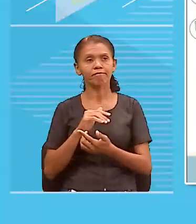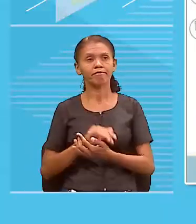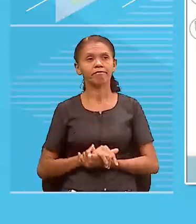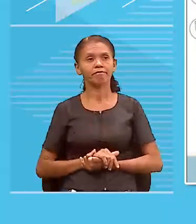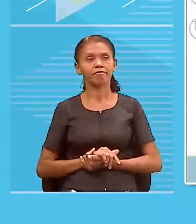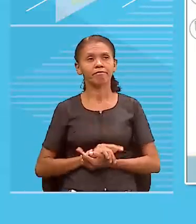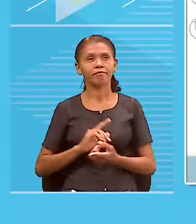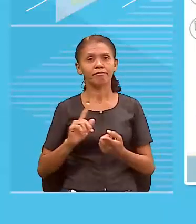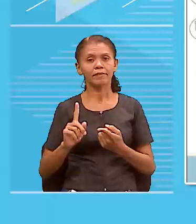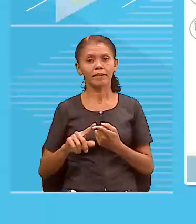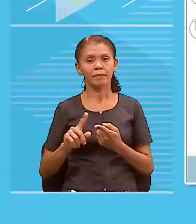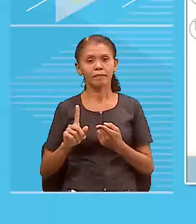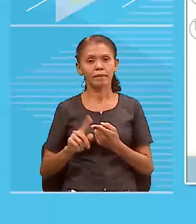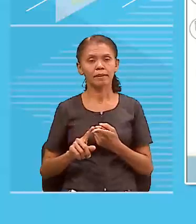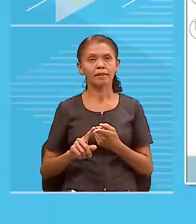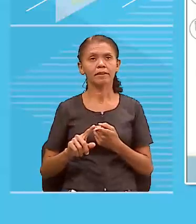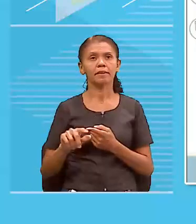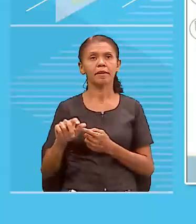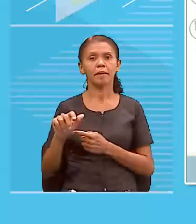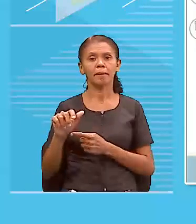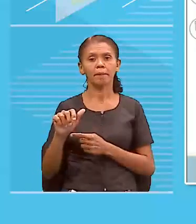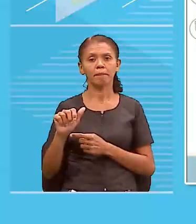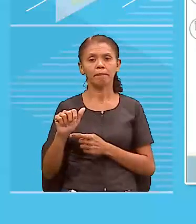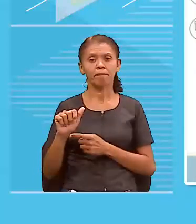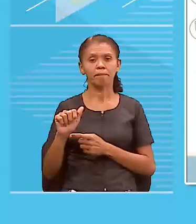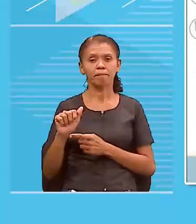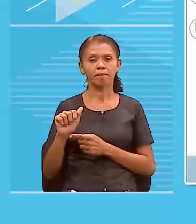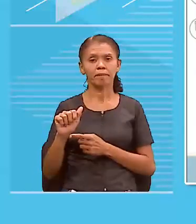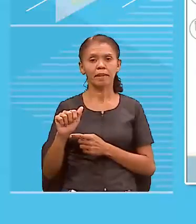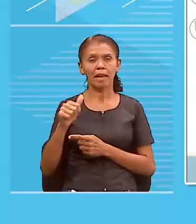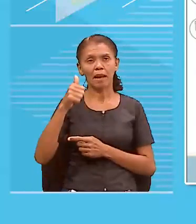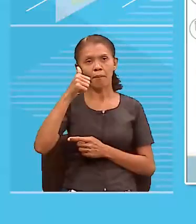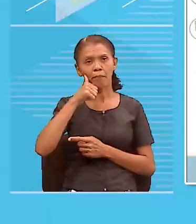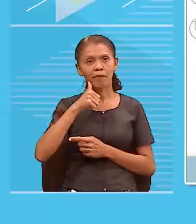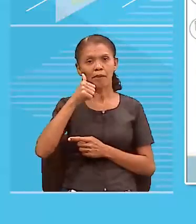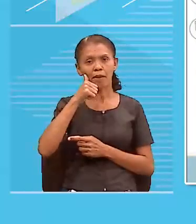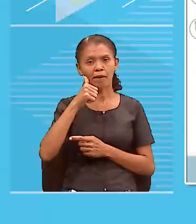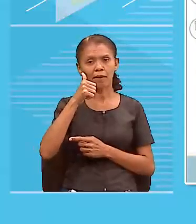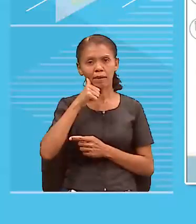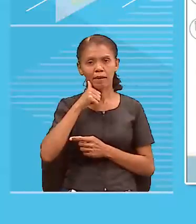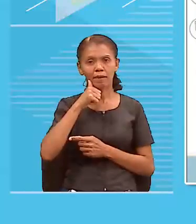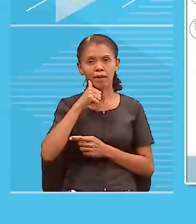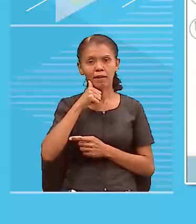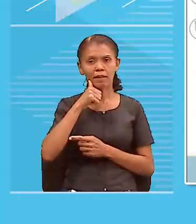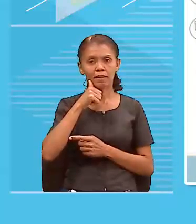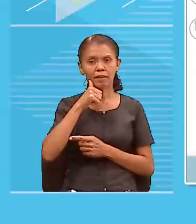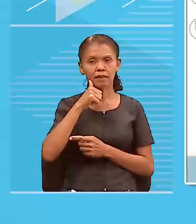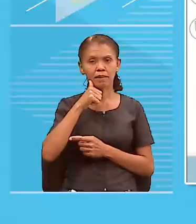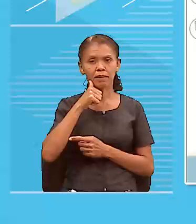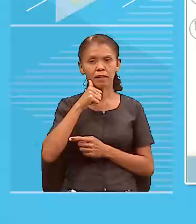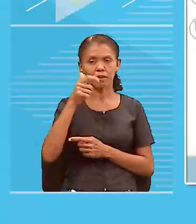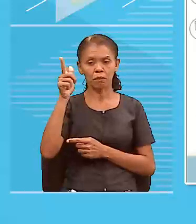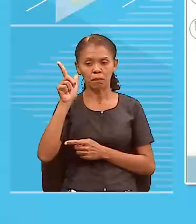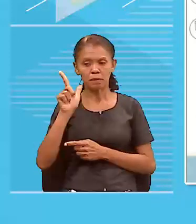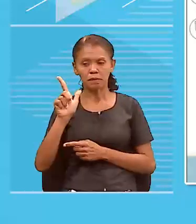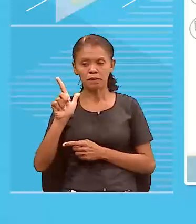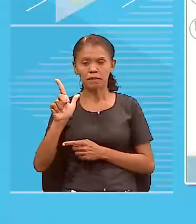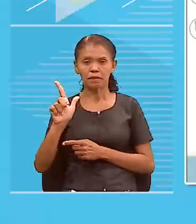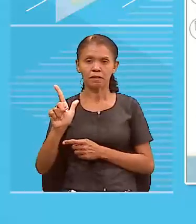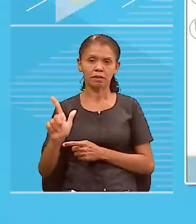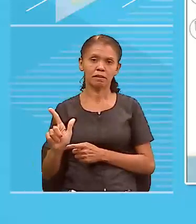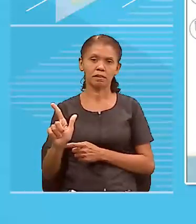aí o apogeu das mulheres não é o pra passando aí os homens que isso era algo